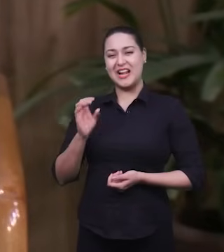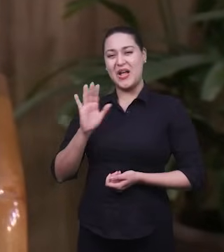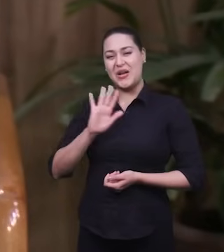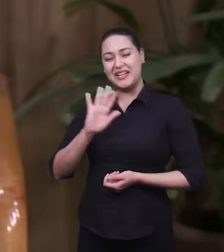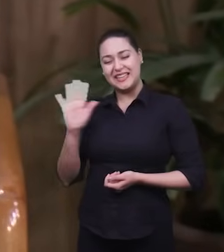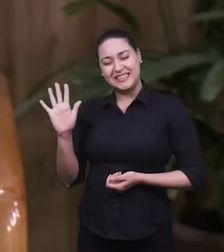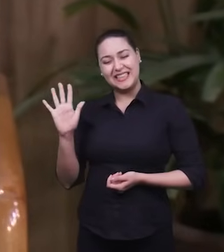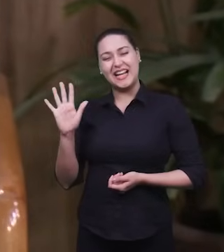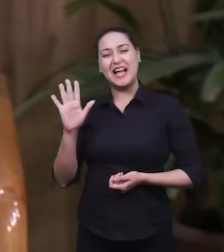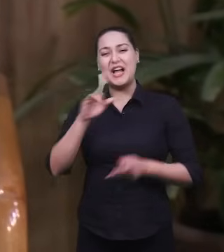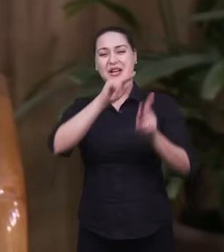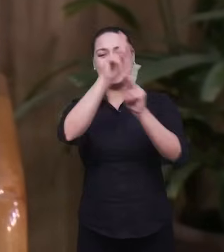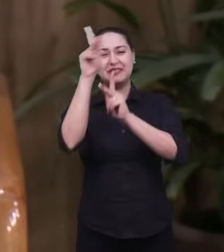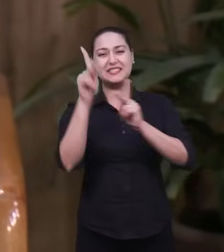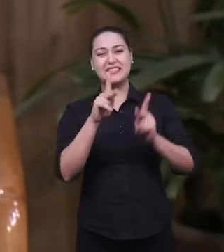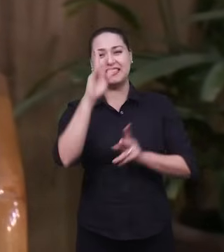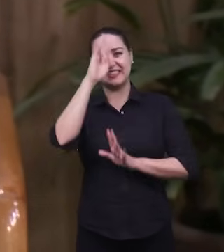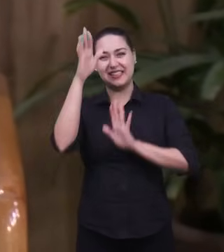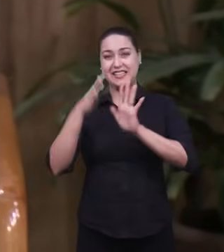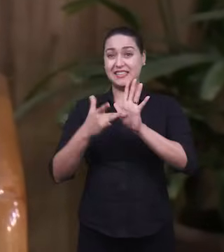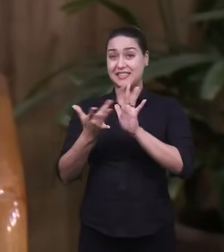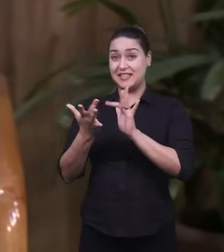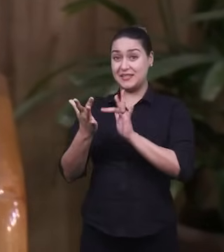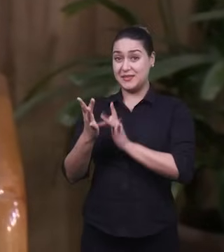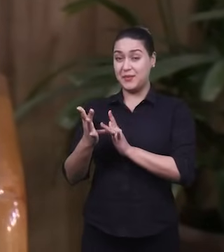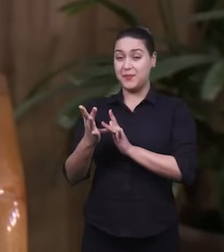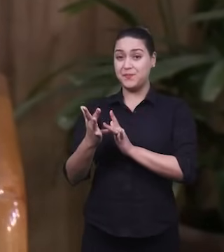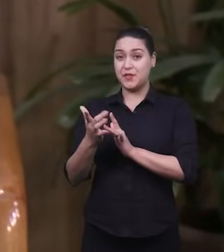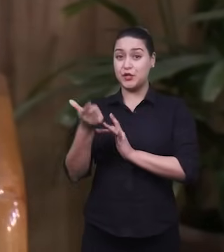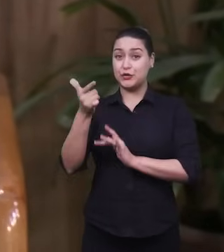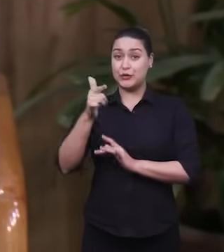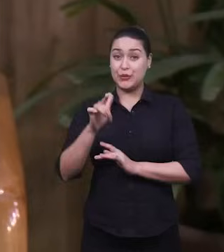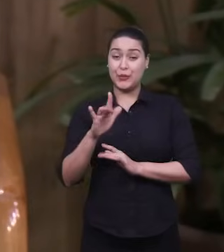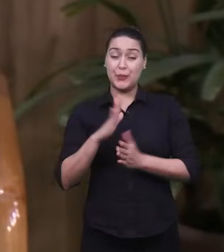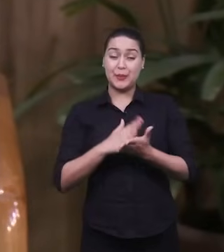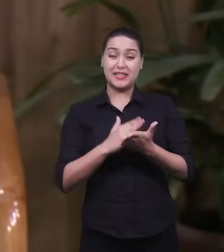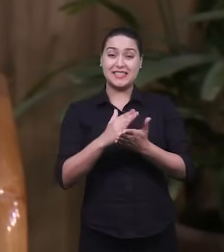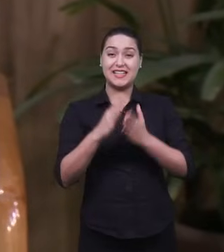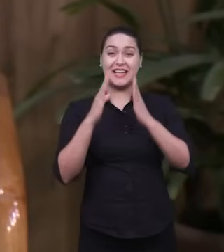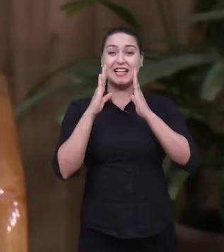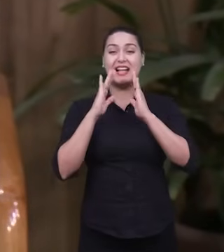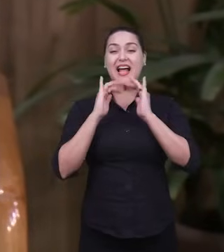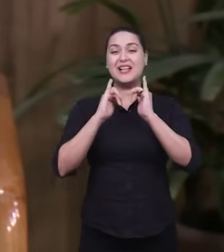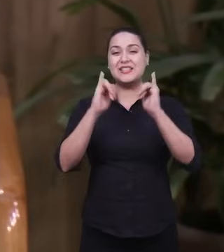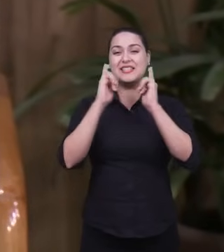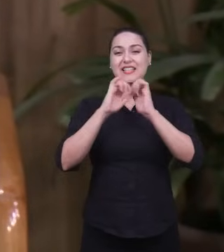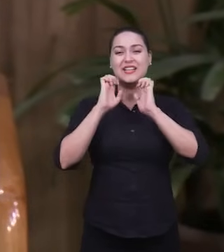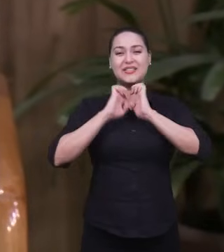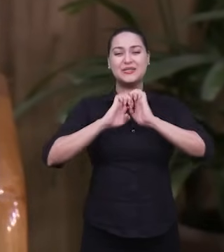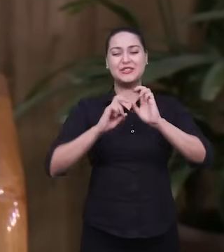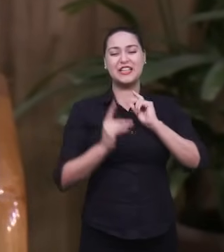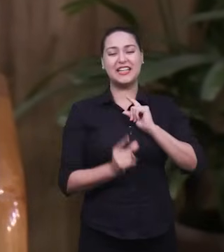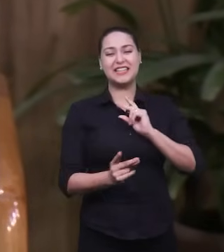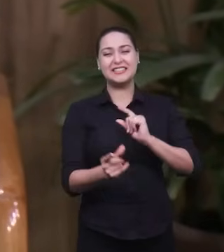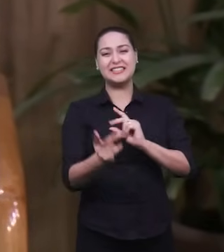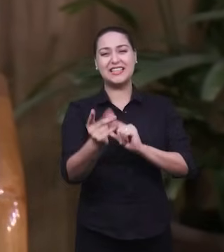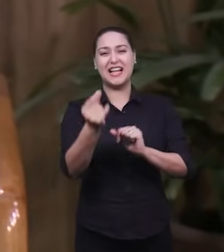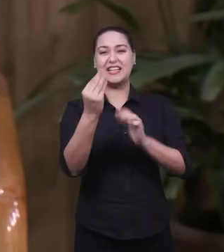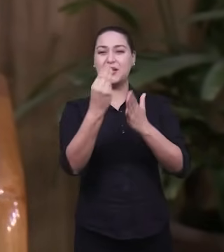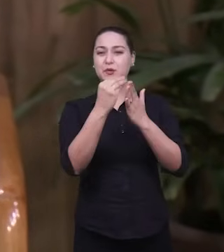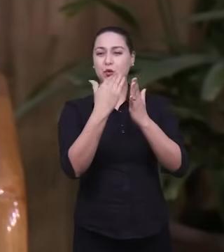Olá, paz do Senhor Jesus! Nós estamos começando mais uma edição do programa Anunciando o Evangelho Eterno.